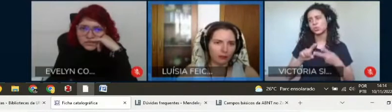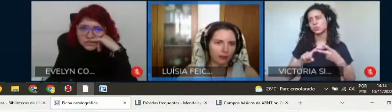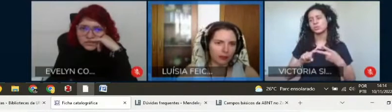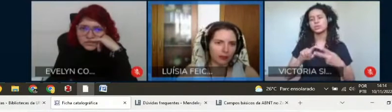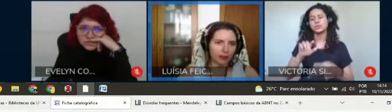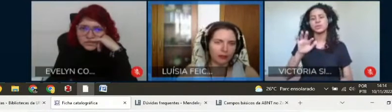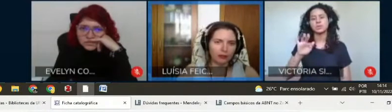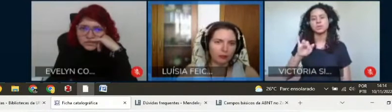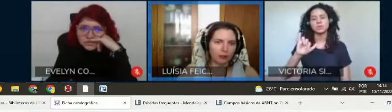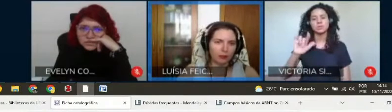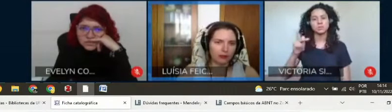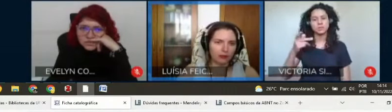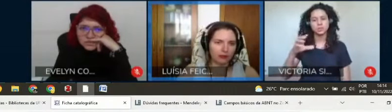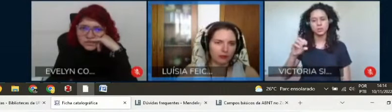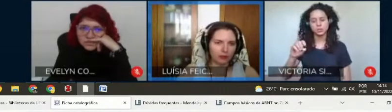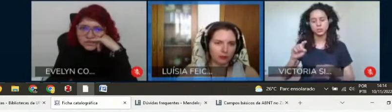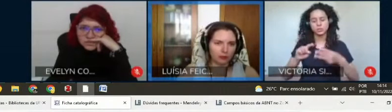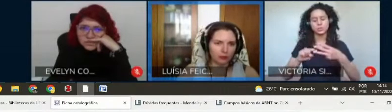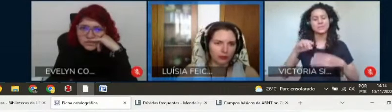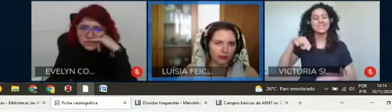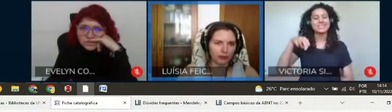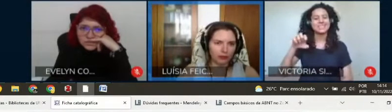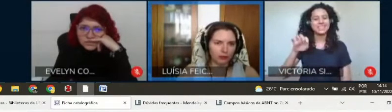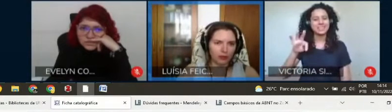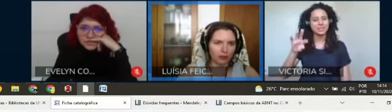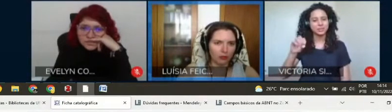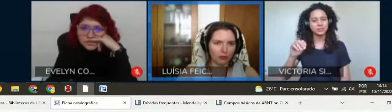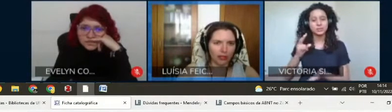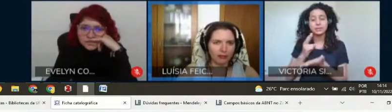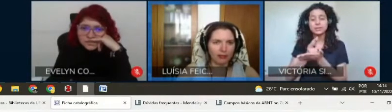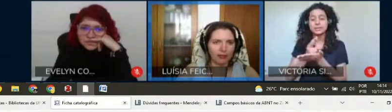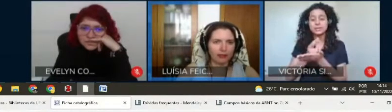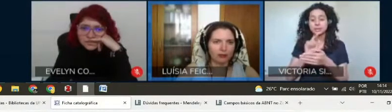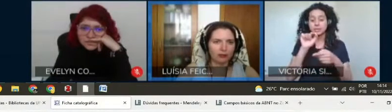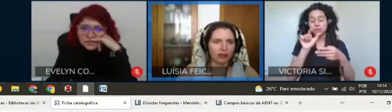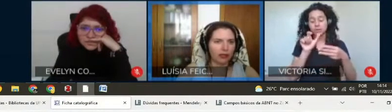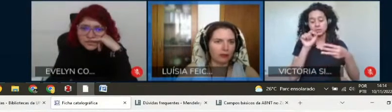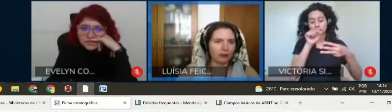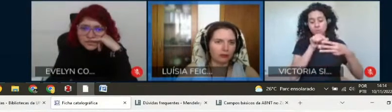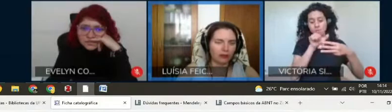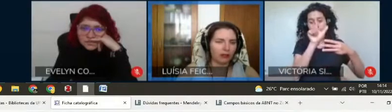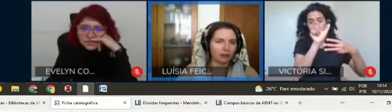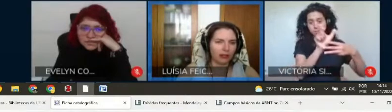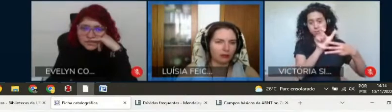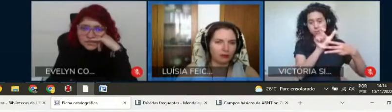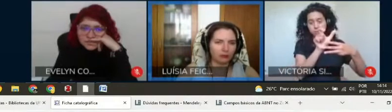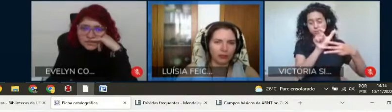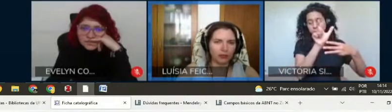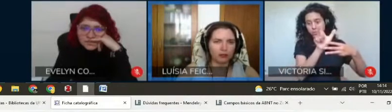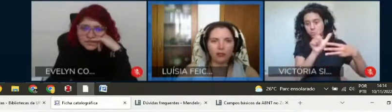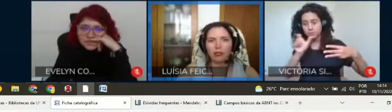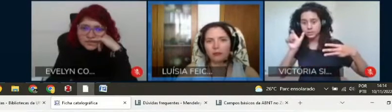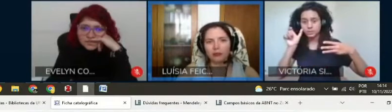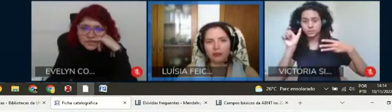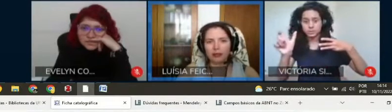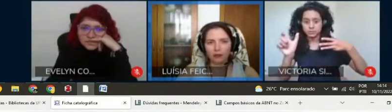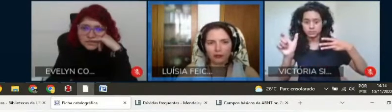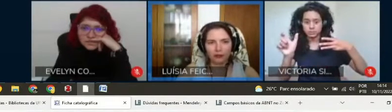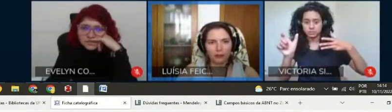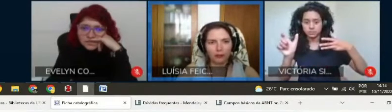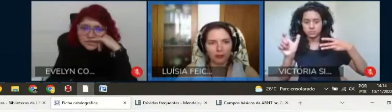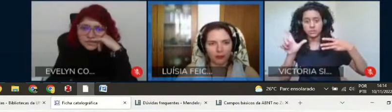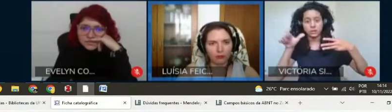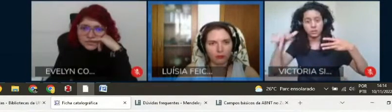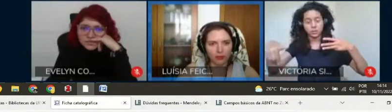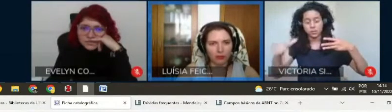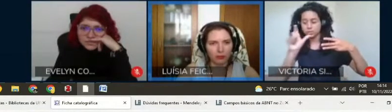fica sempre depois, junto com esse sobrenome, porque a entrada nunca é pelos filho, neto, sobrinho, bisneto,